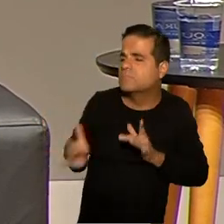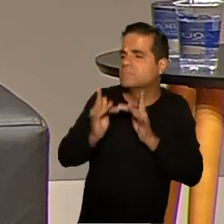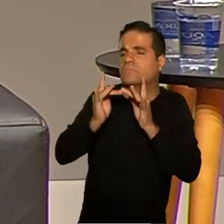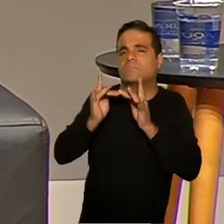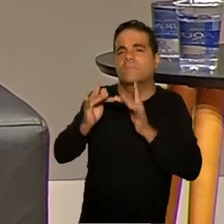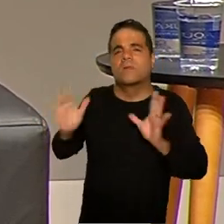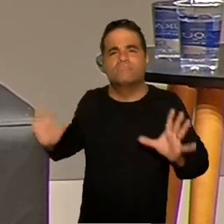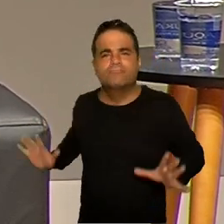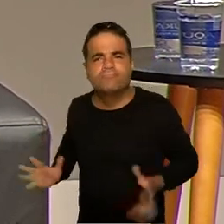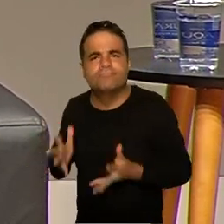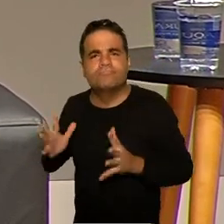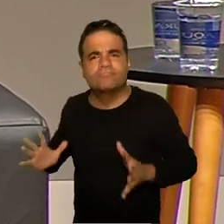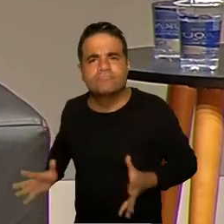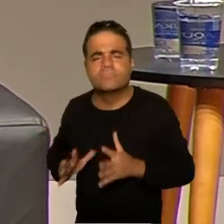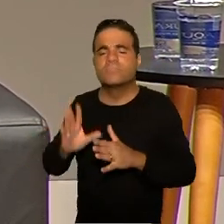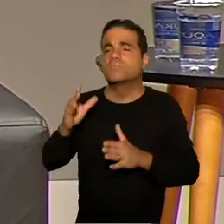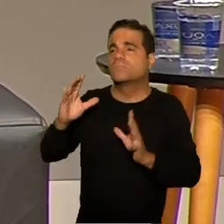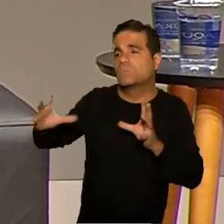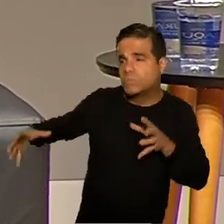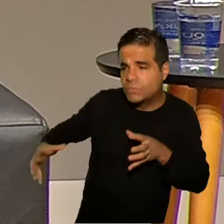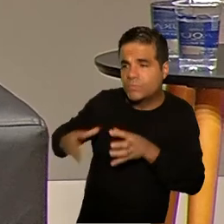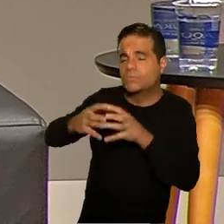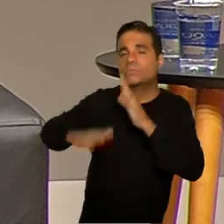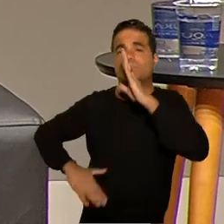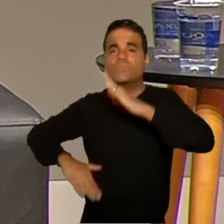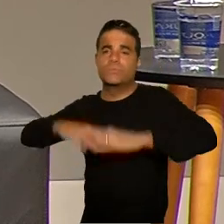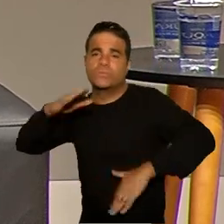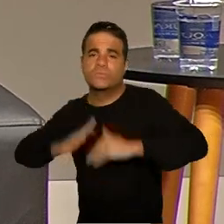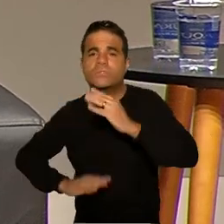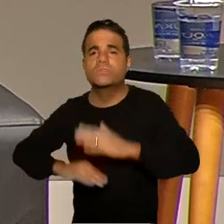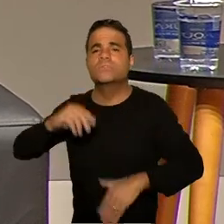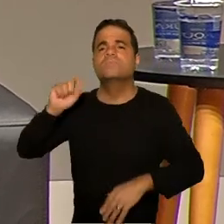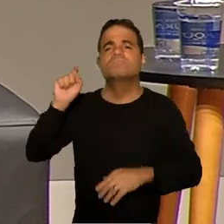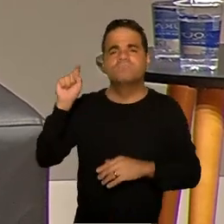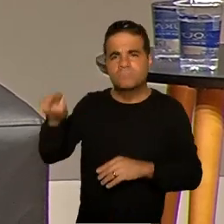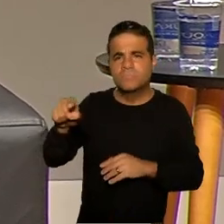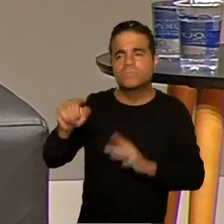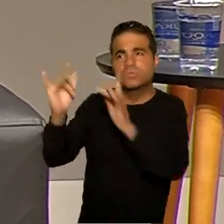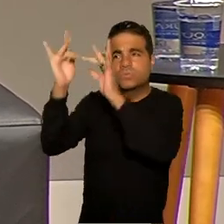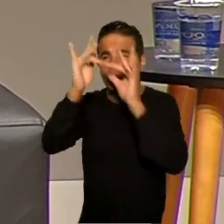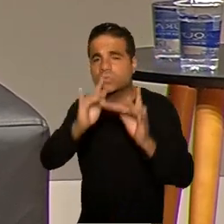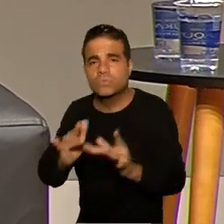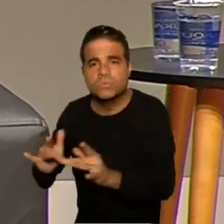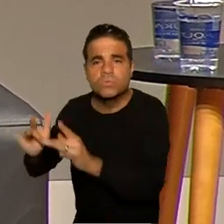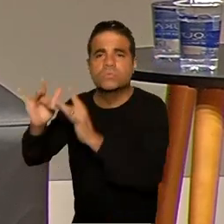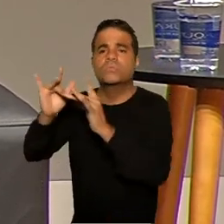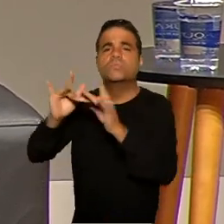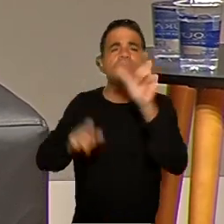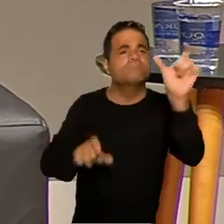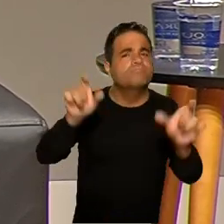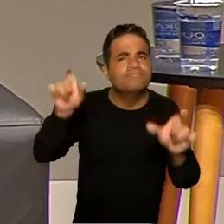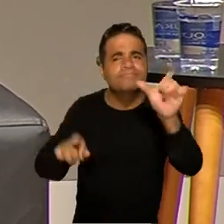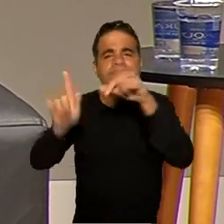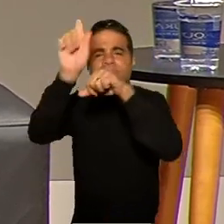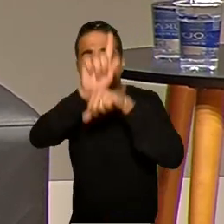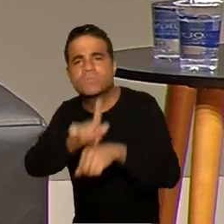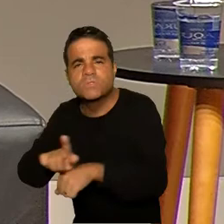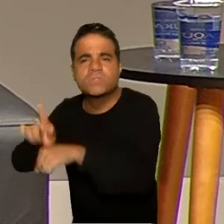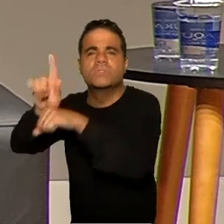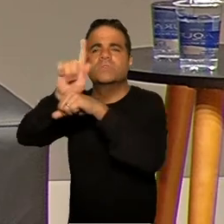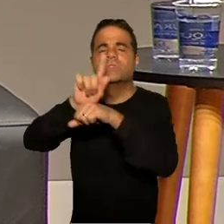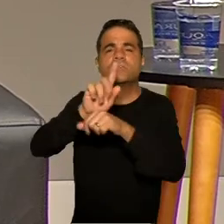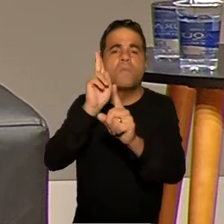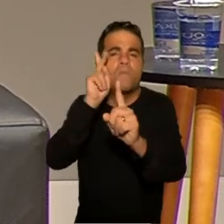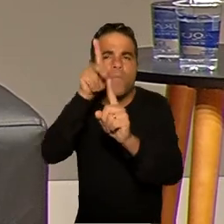contato em relação com os públicos que usufruuem disso mas também em contato com as figuras de gestão com